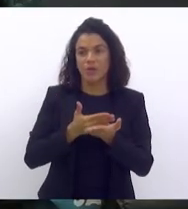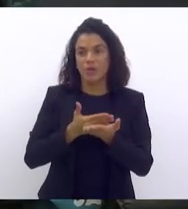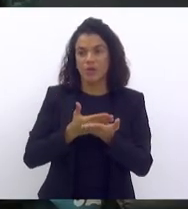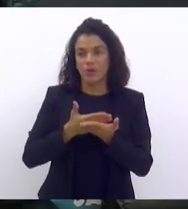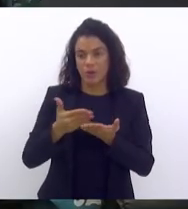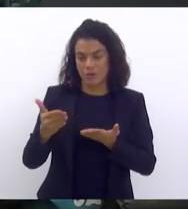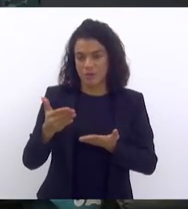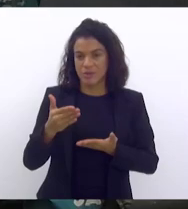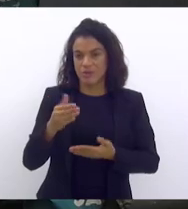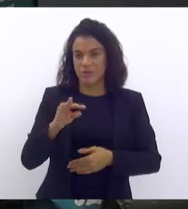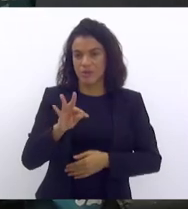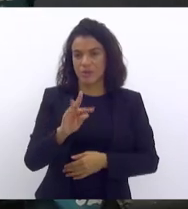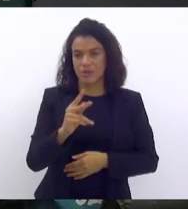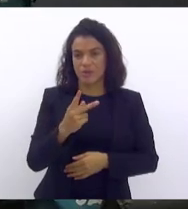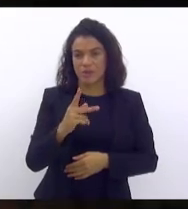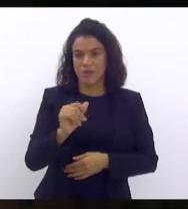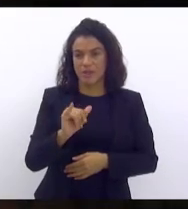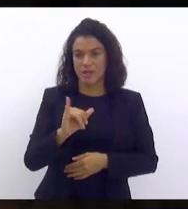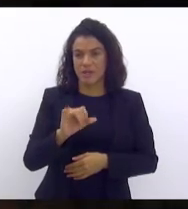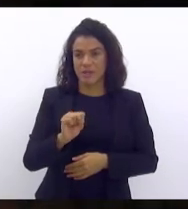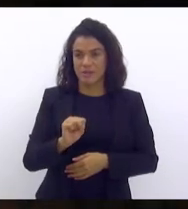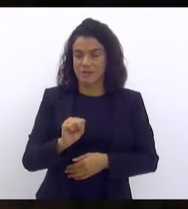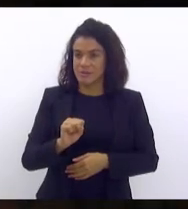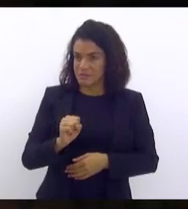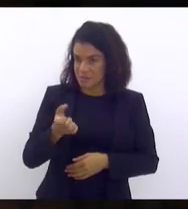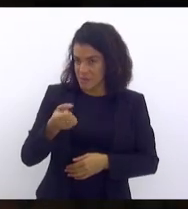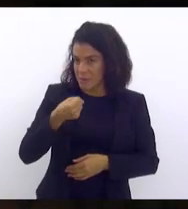Thaís Ingrid, quer fazer o uso da palavra?